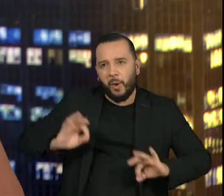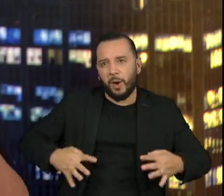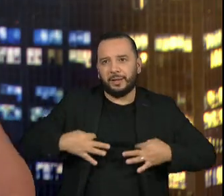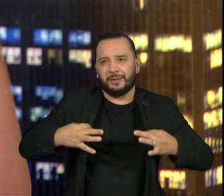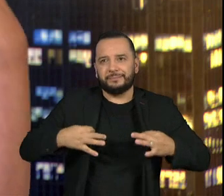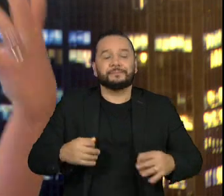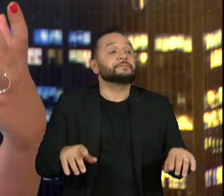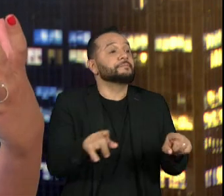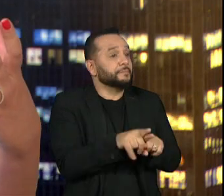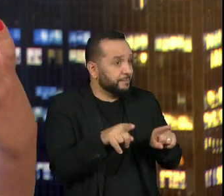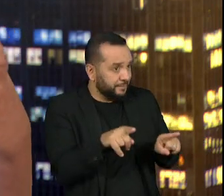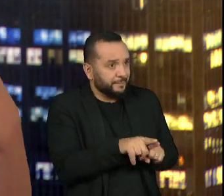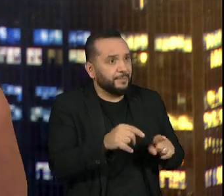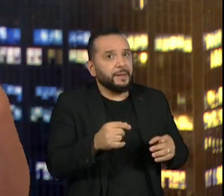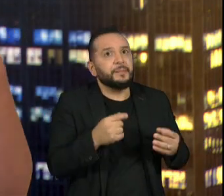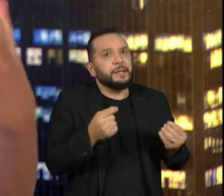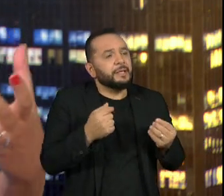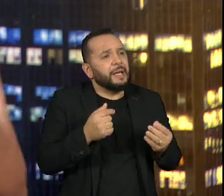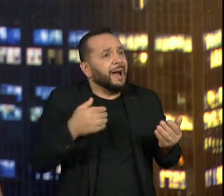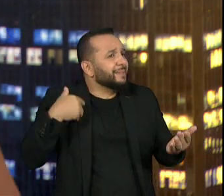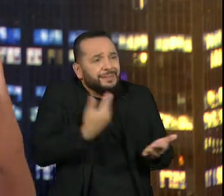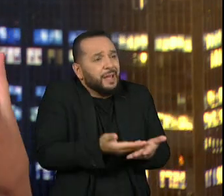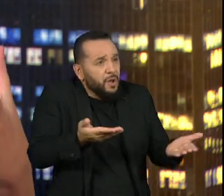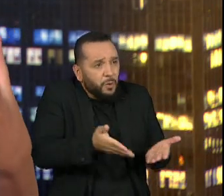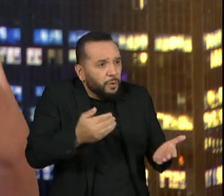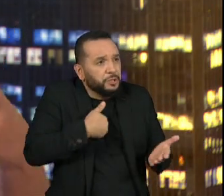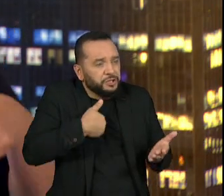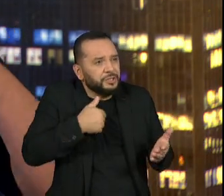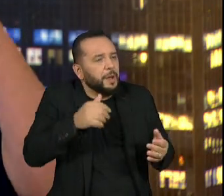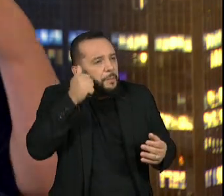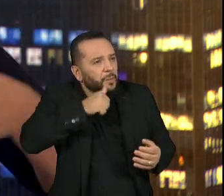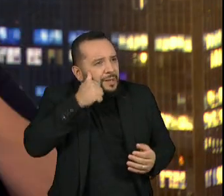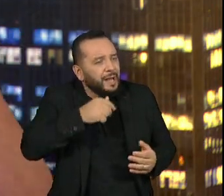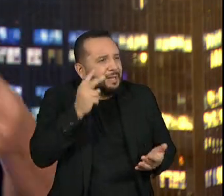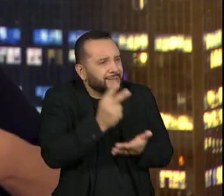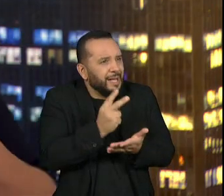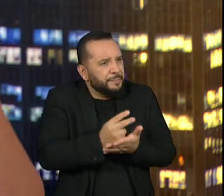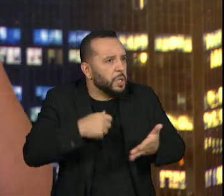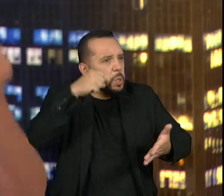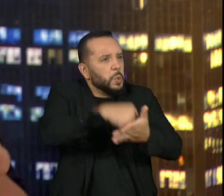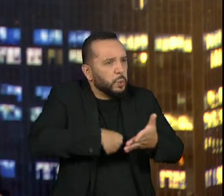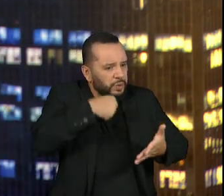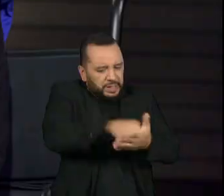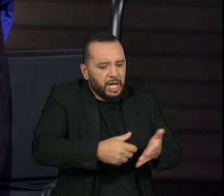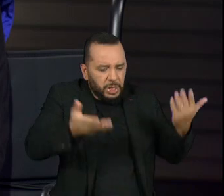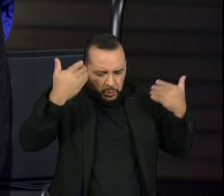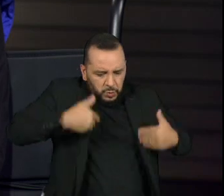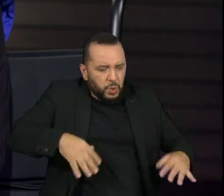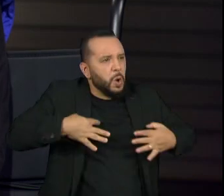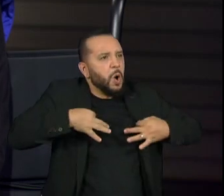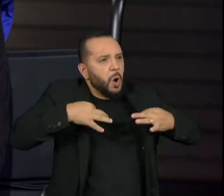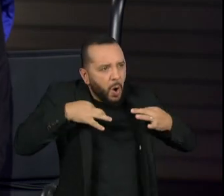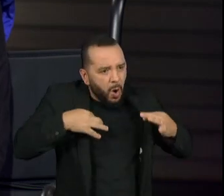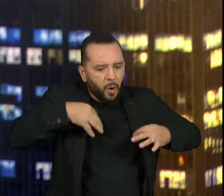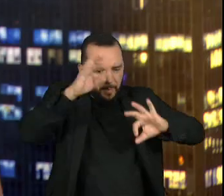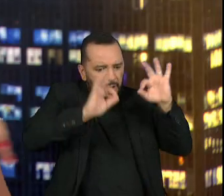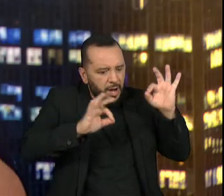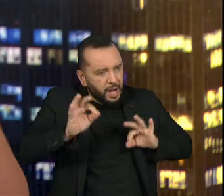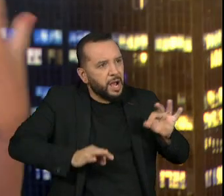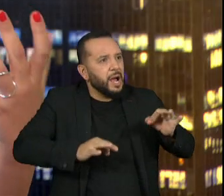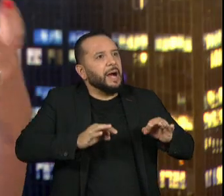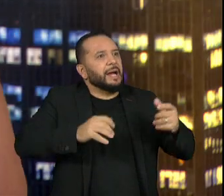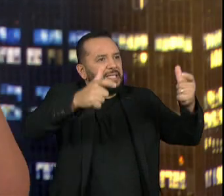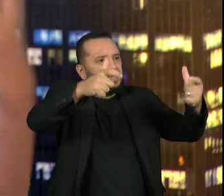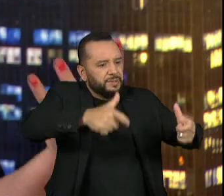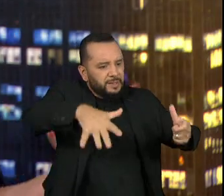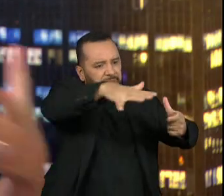para buscar o seu espaço, ainda hoje isso acontece? A mulher tem que estar sempre ali, se reafirmando, Lilian, como que é? E você assistindo a